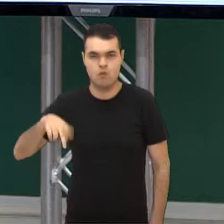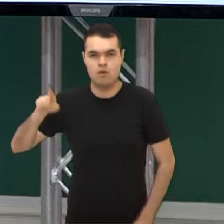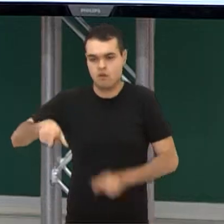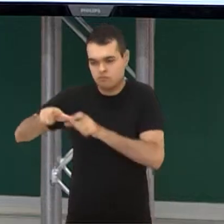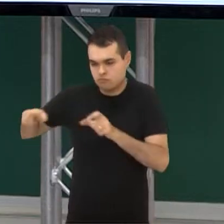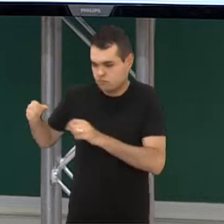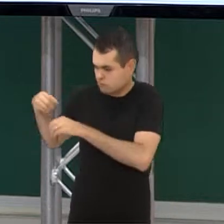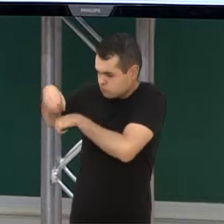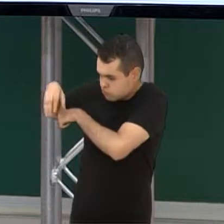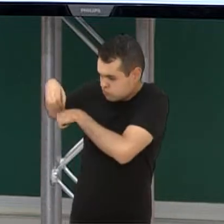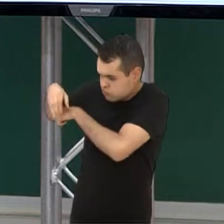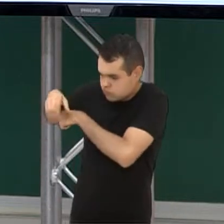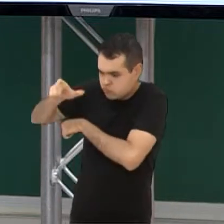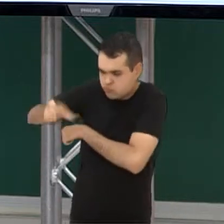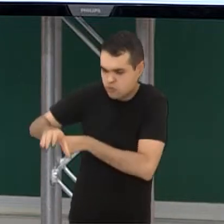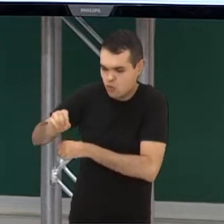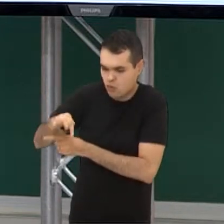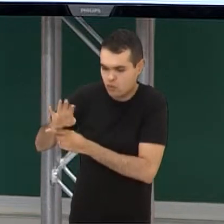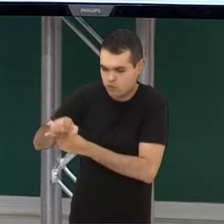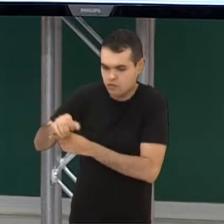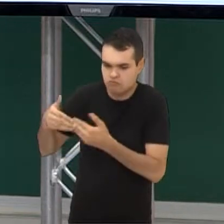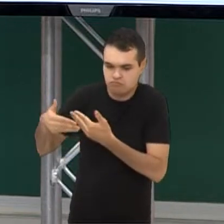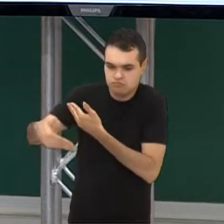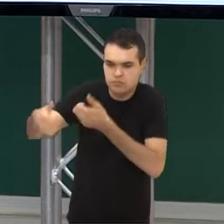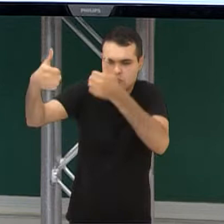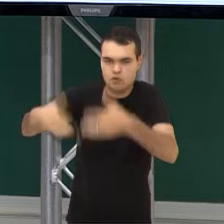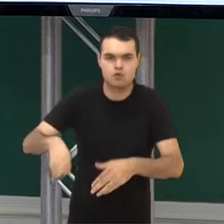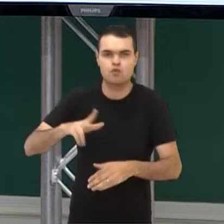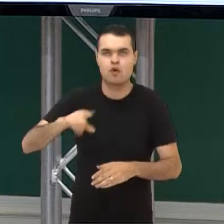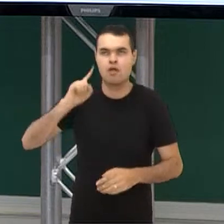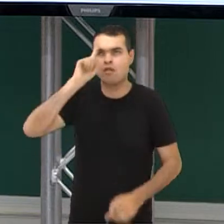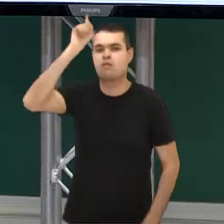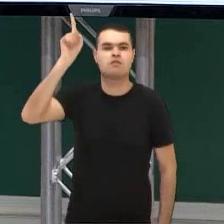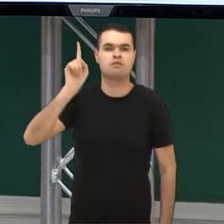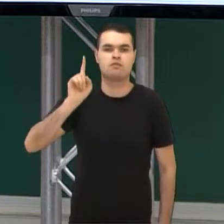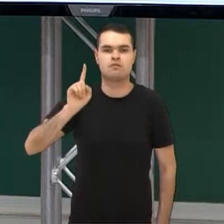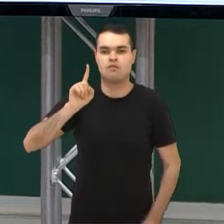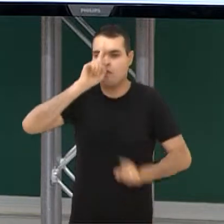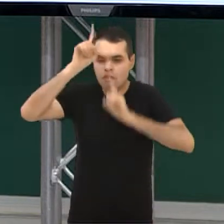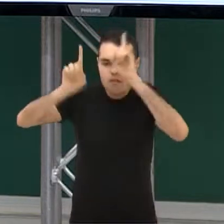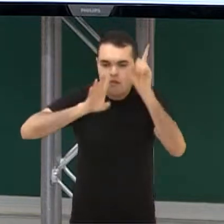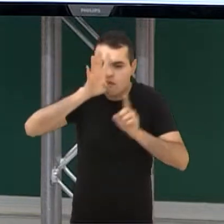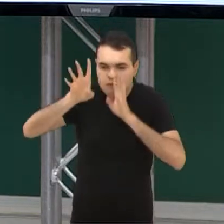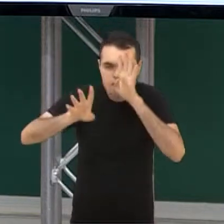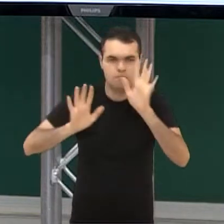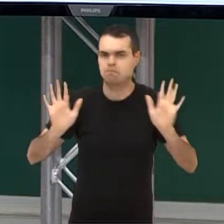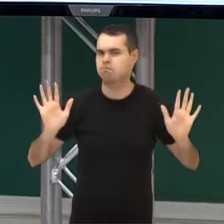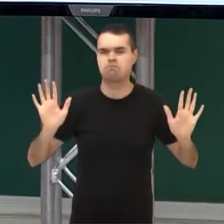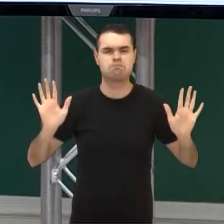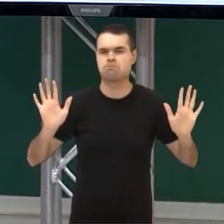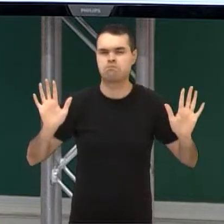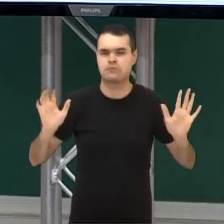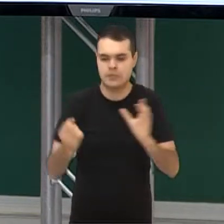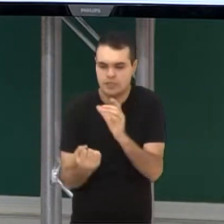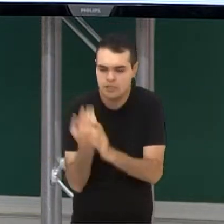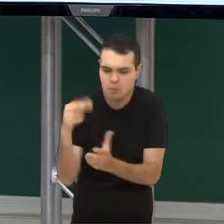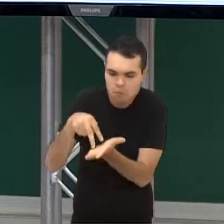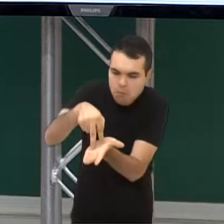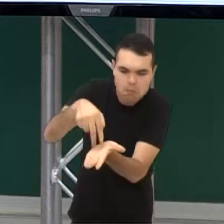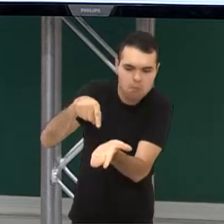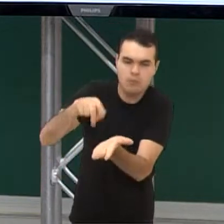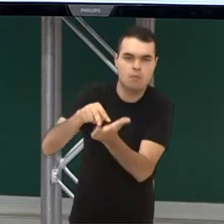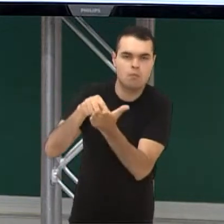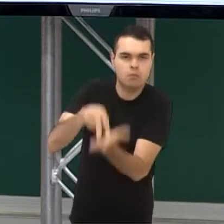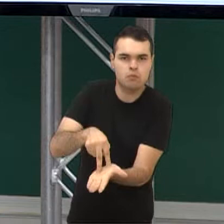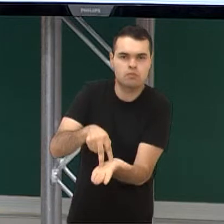termo positivismo não é uma invenção, não foi o Auguste Comte que criou isso. E lembrando, o